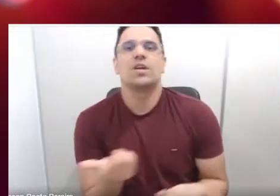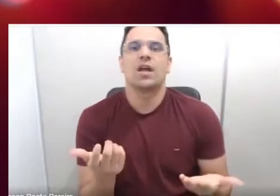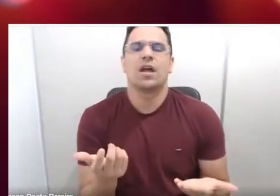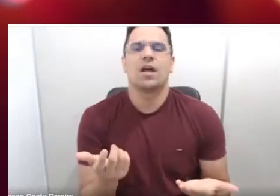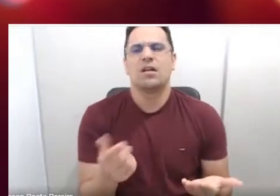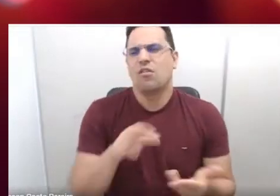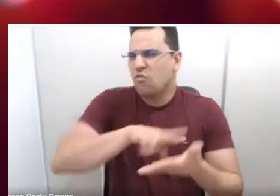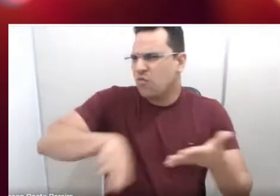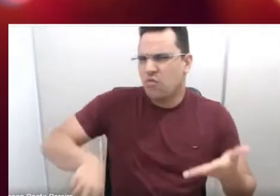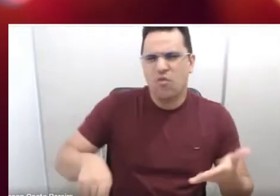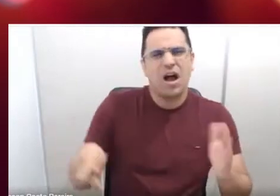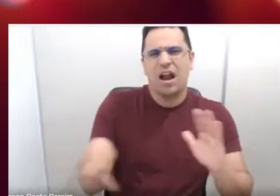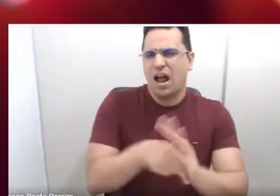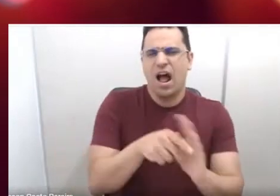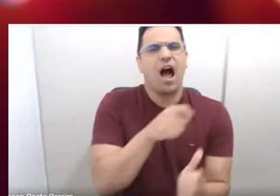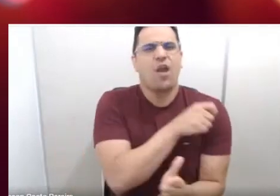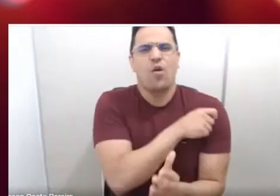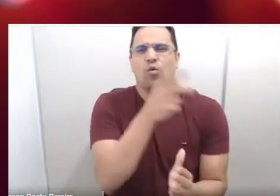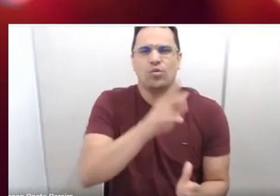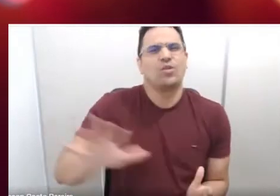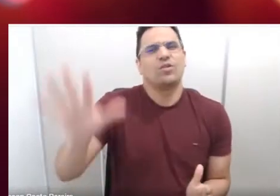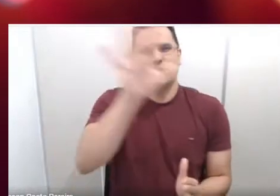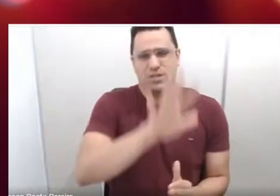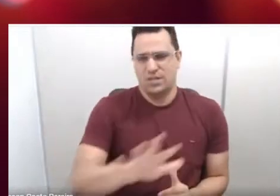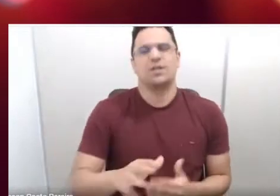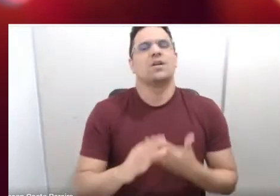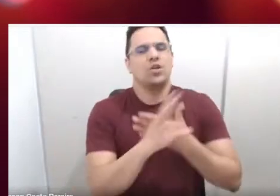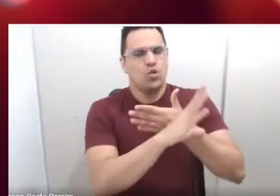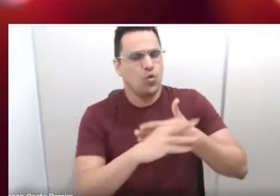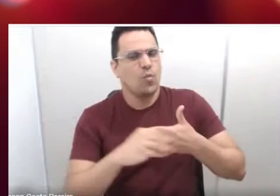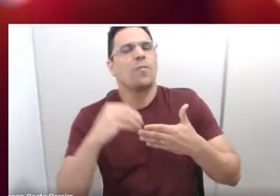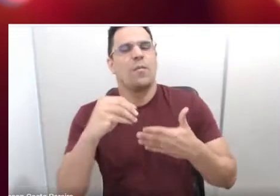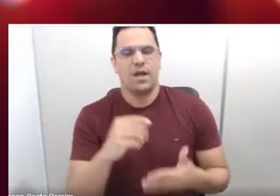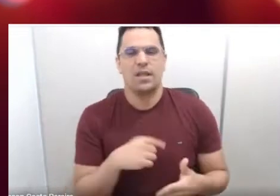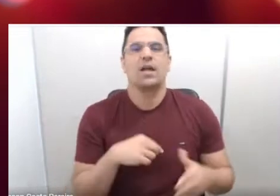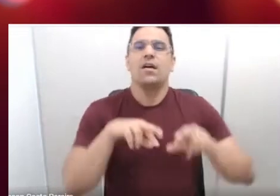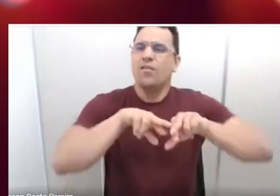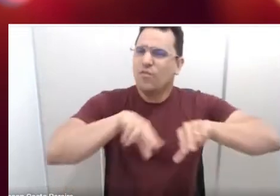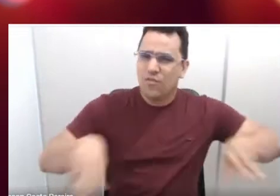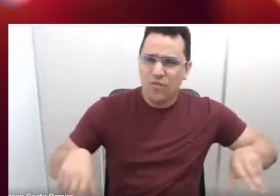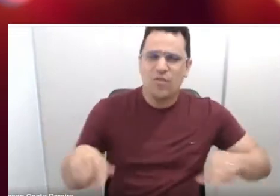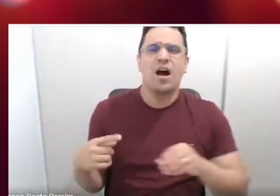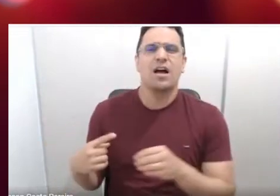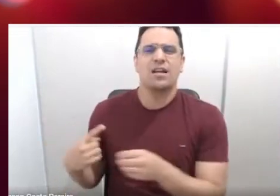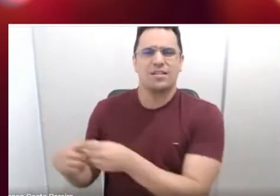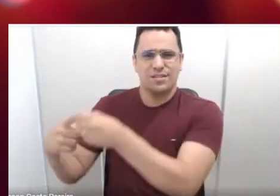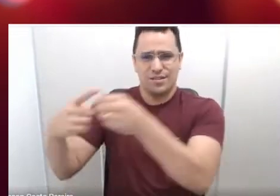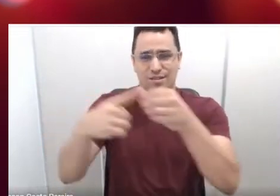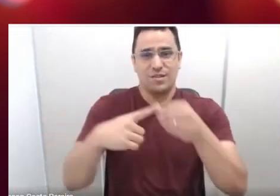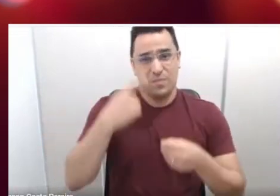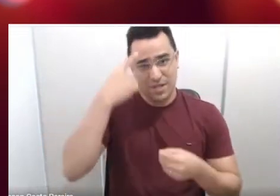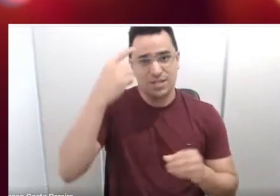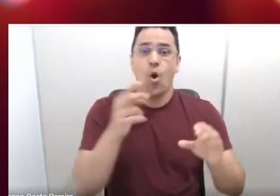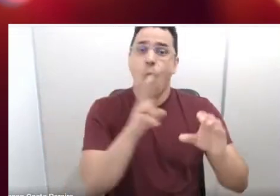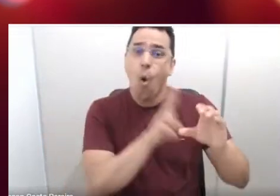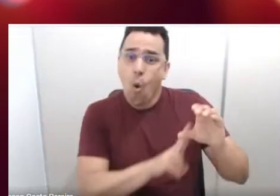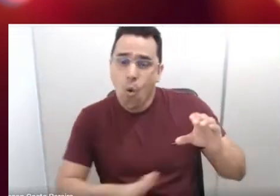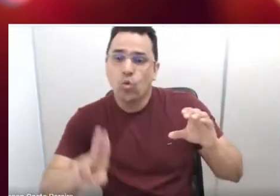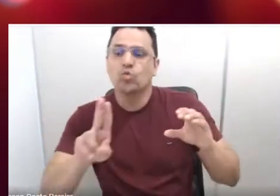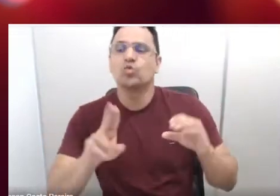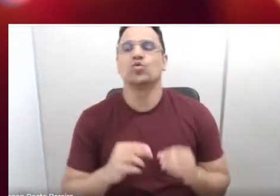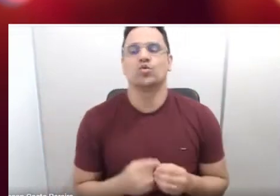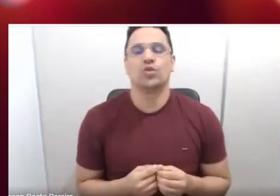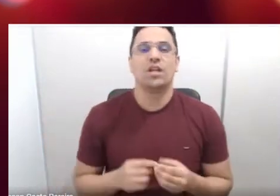Deldio, Maitá, enfim, o conjunto de conselheiros representantes discentes dos três conselhos, Consune, Concep, Consad, estava ali